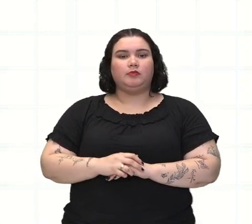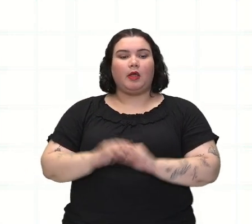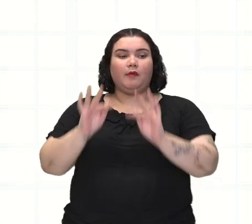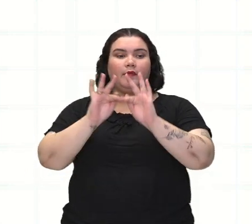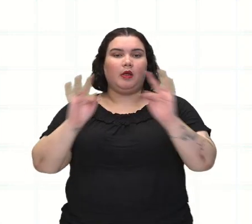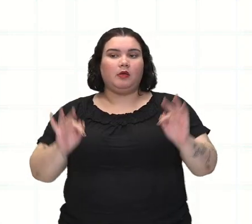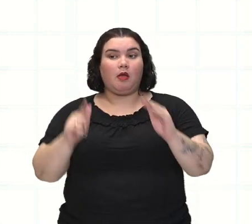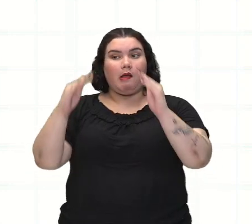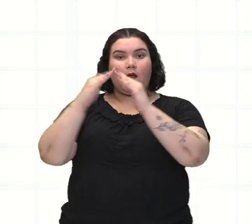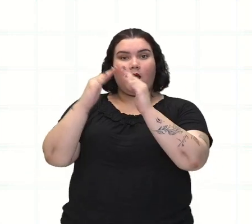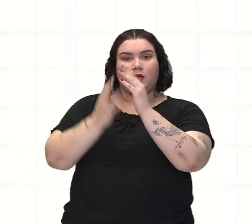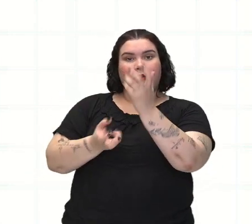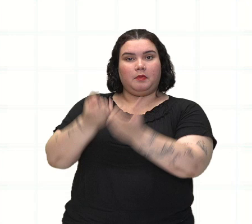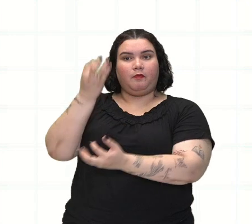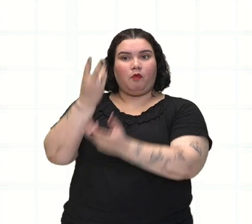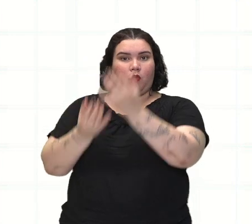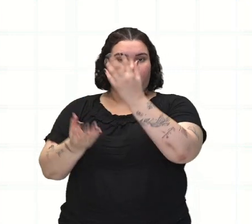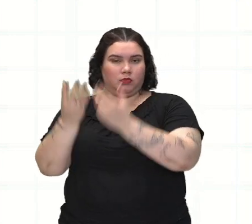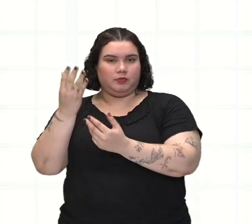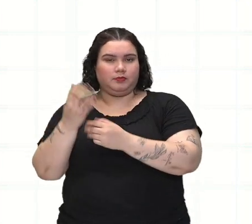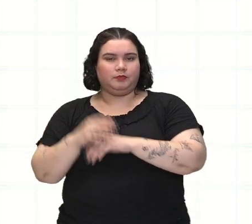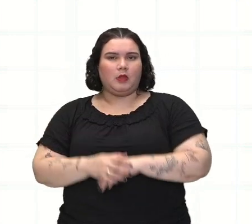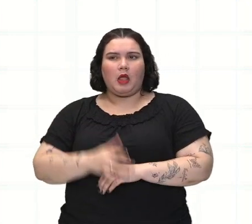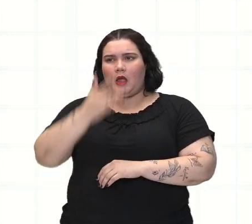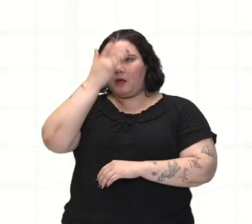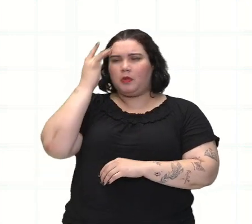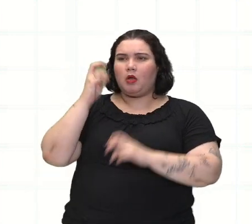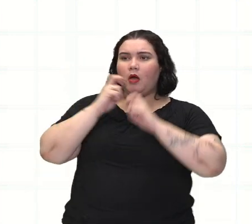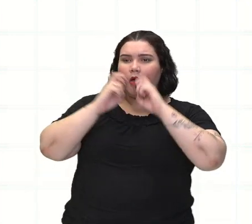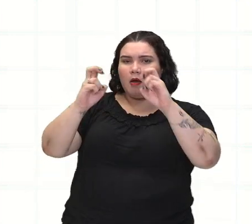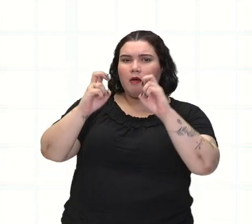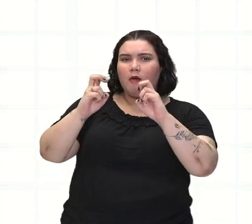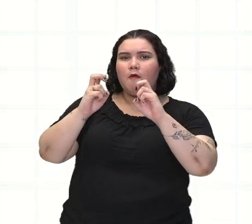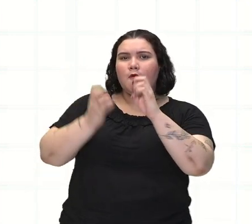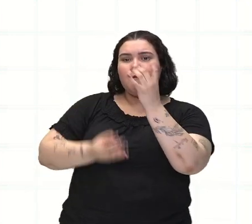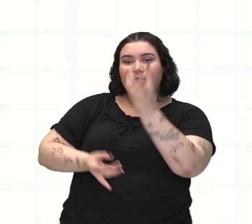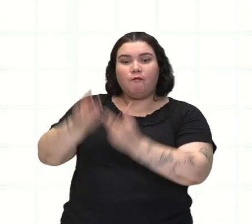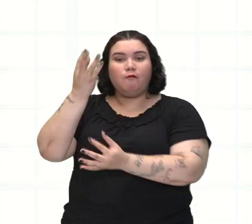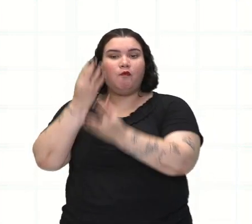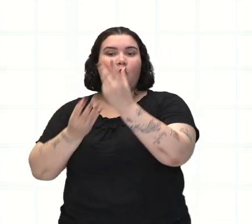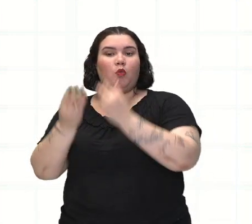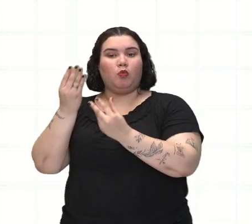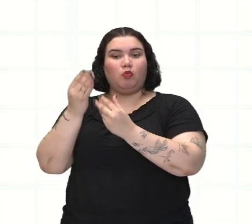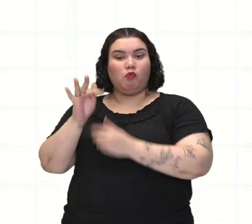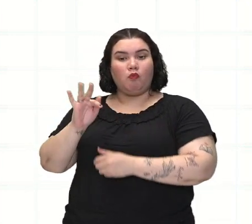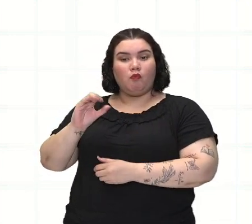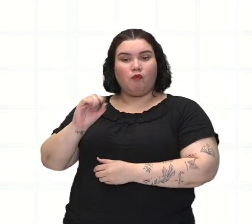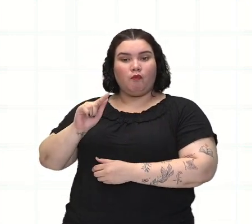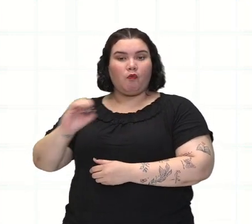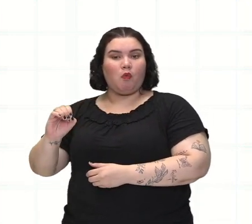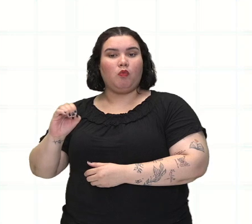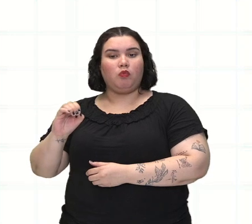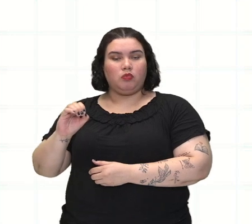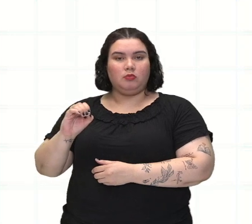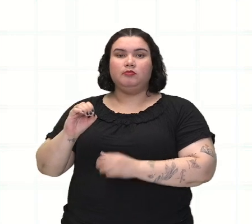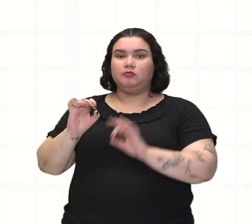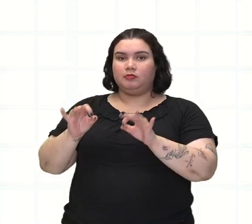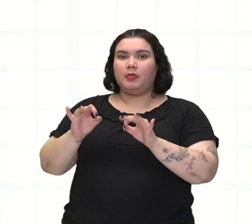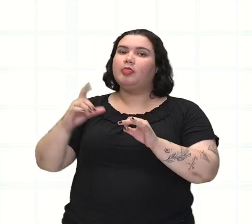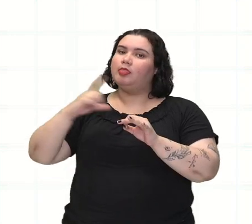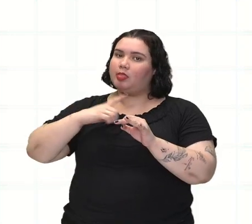está pegando fogo. E alguém diz fogo. Há uma comunicação, há uma